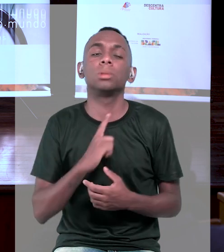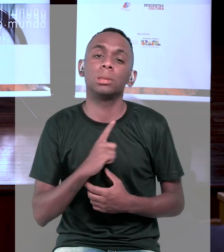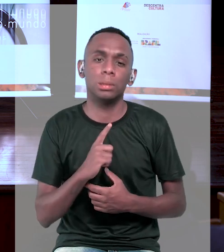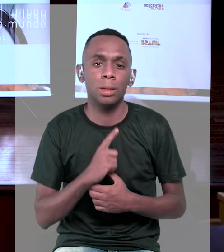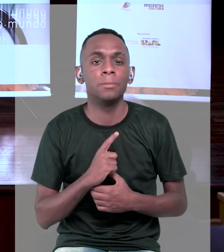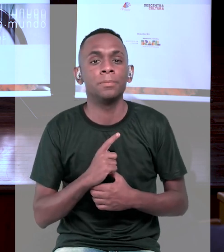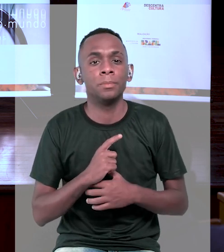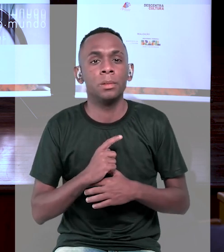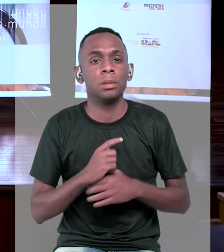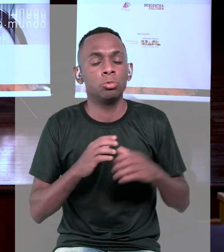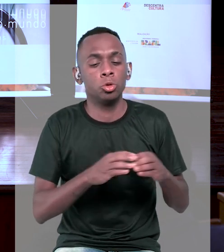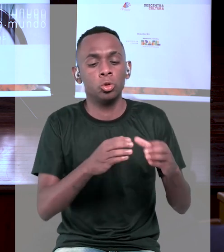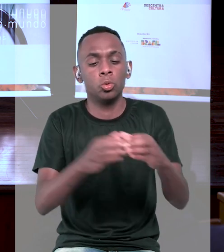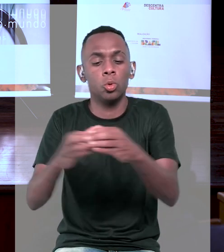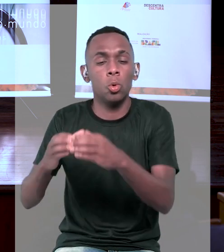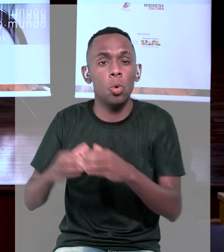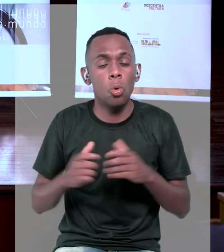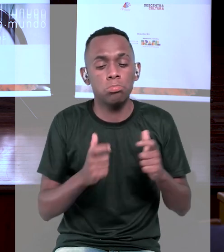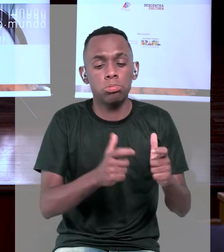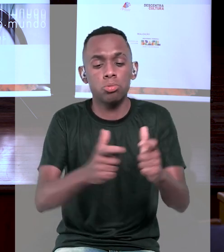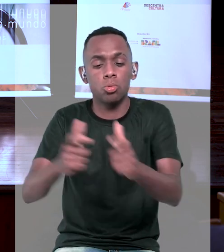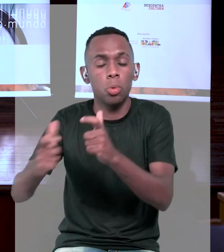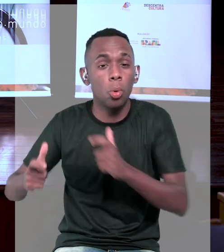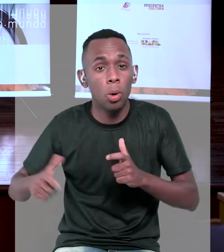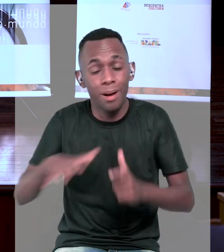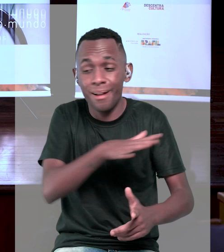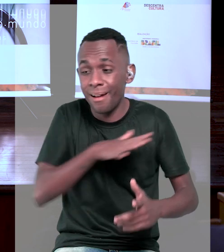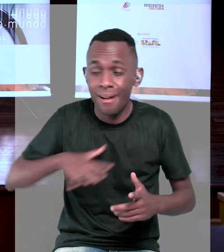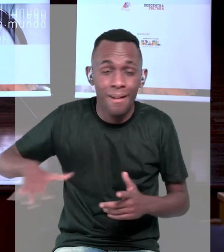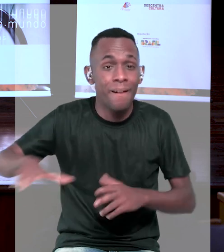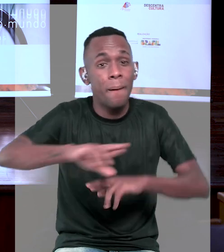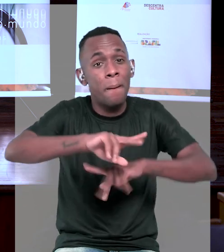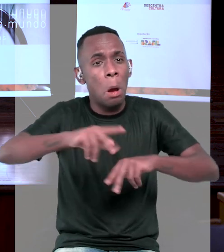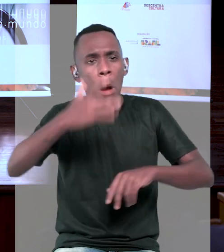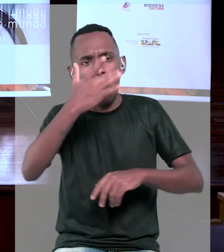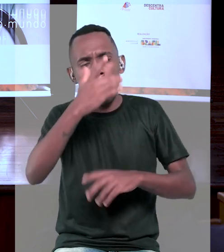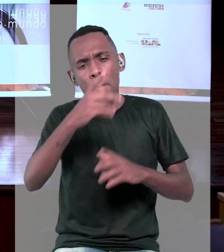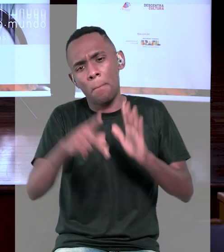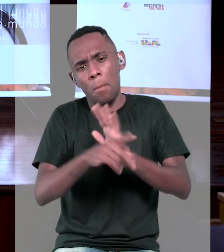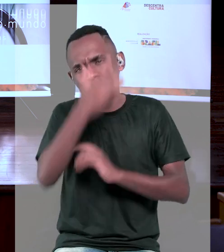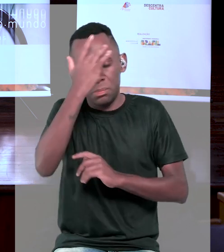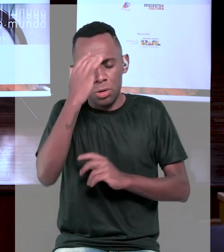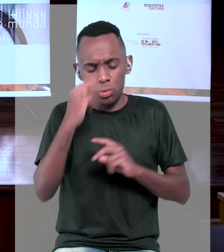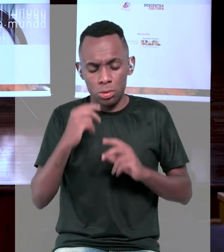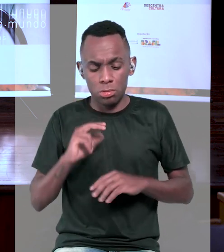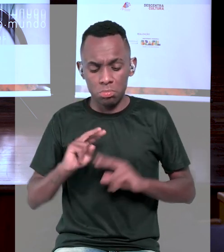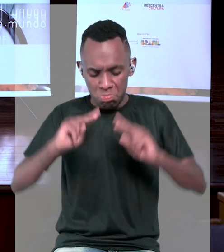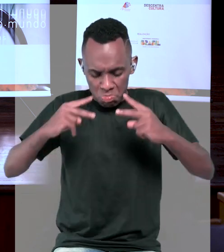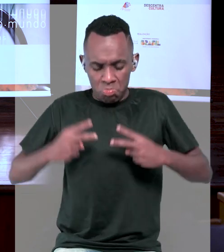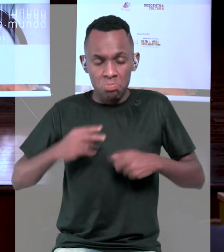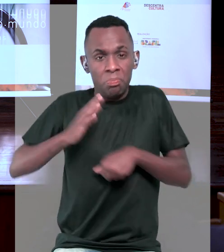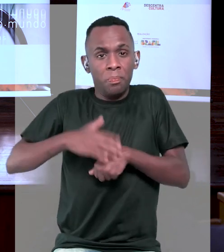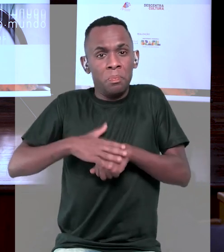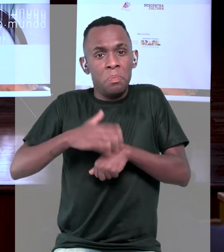coagulações de pessoas em ambientes de extremo narcisismo que são